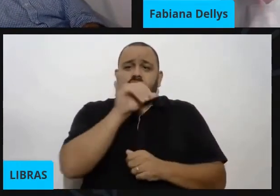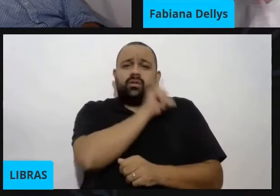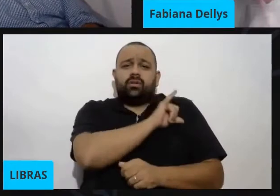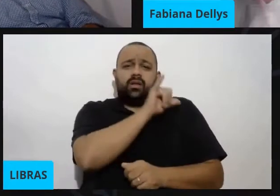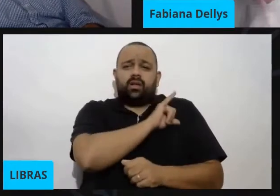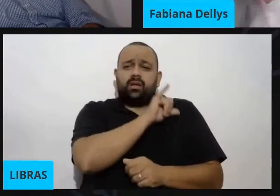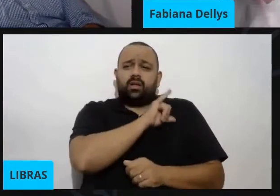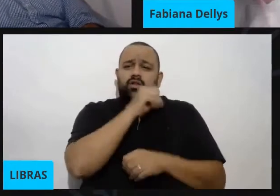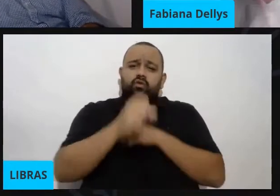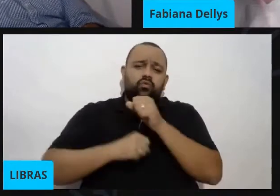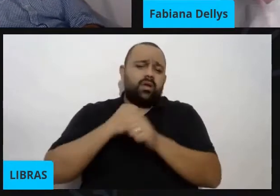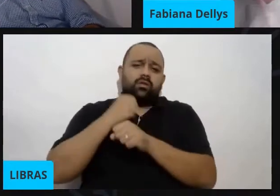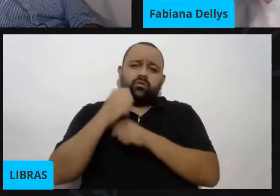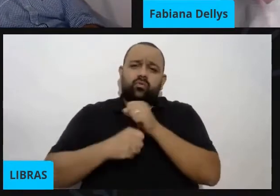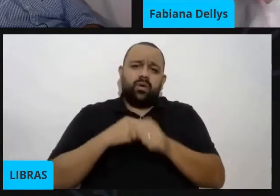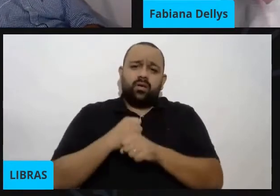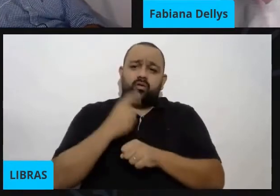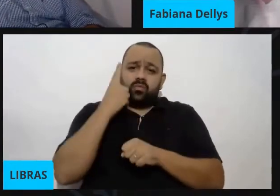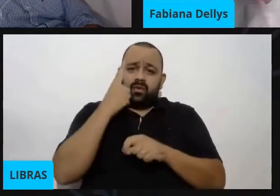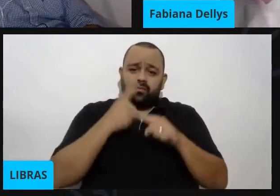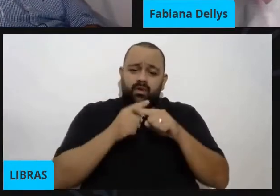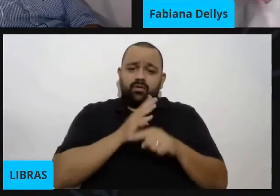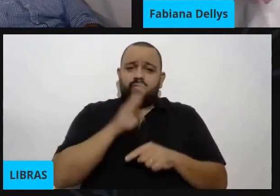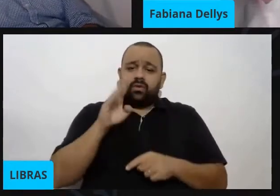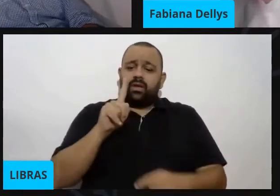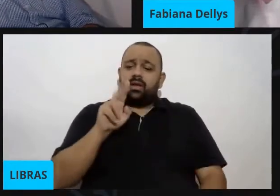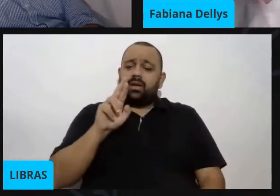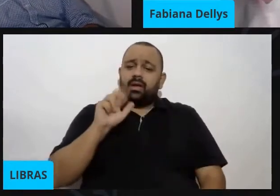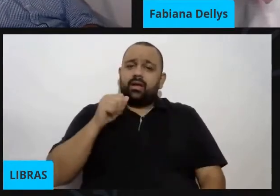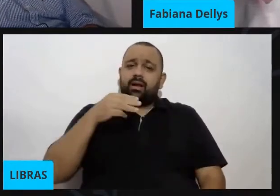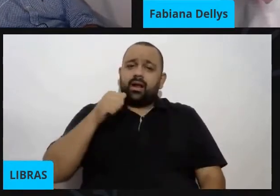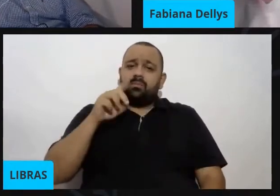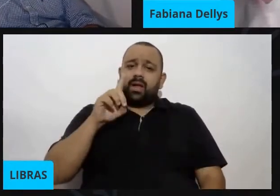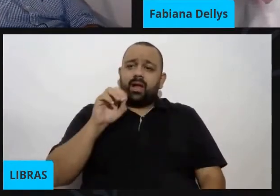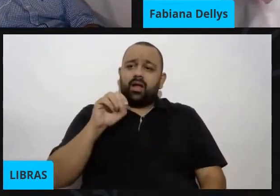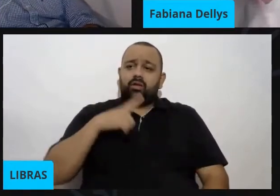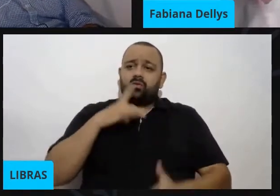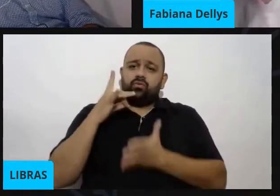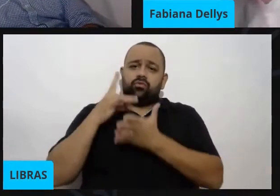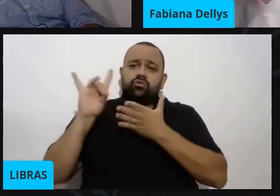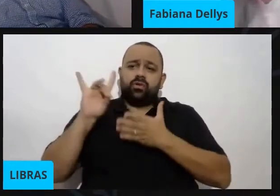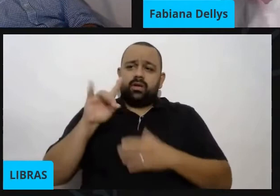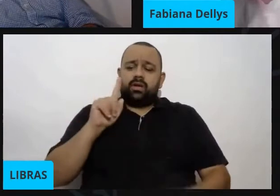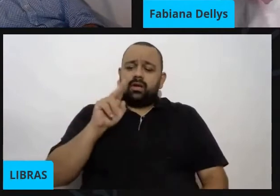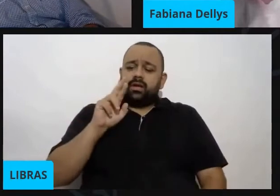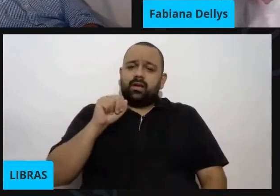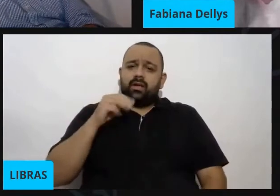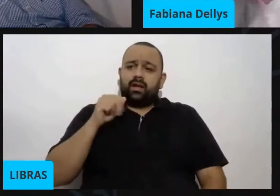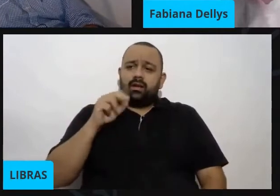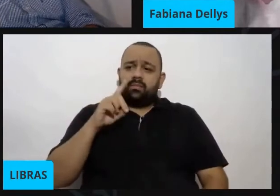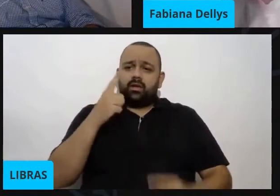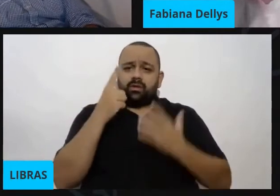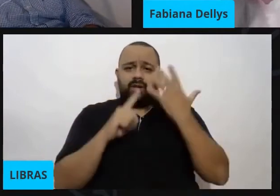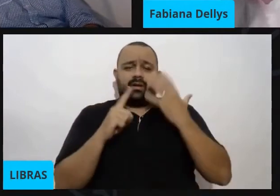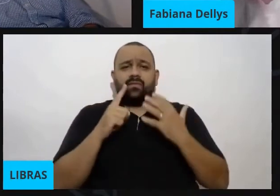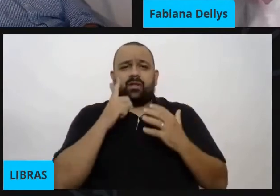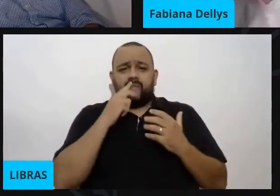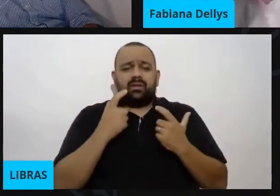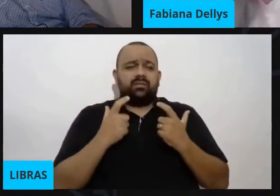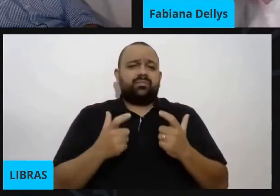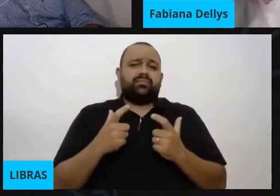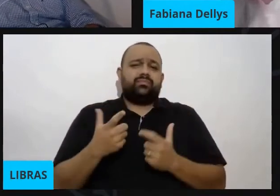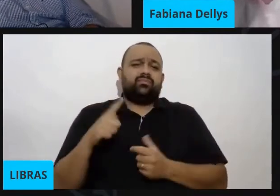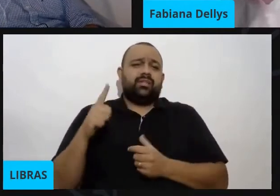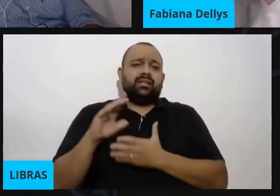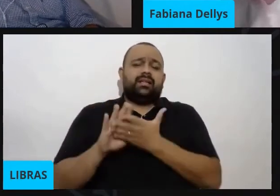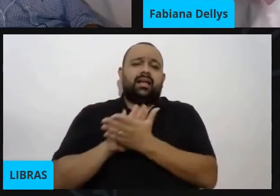ano. Aí uma vez eu fui para Gramado, e eu odiei Gramado. No carnaval, aquilo lá foi um saco, e não tem